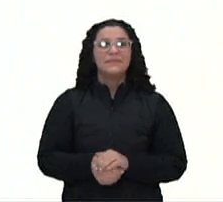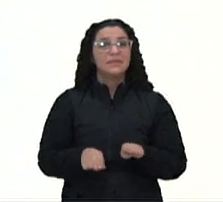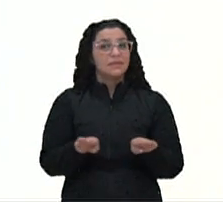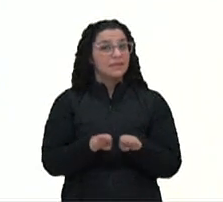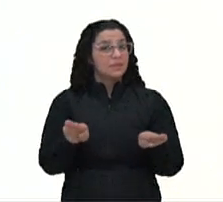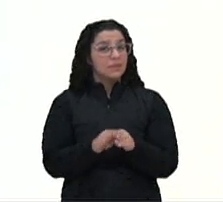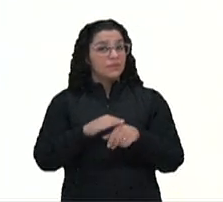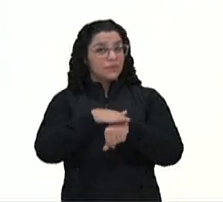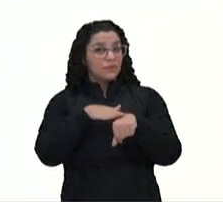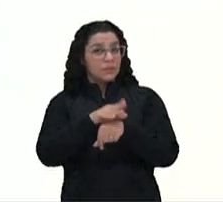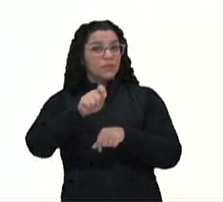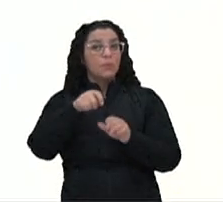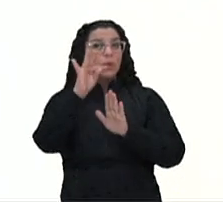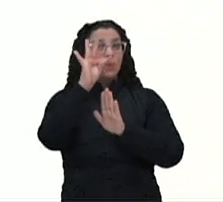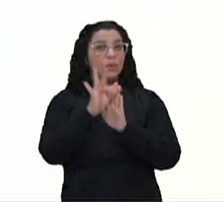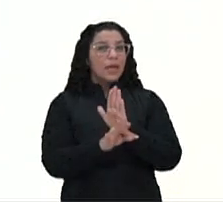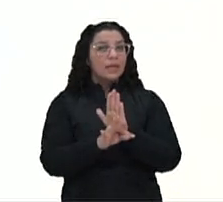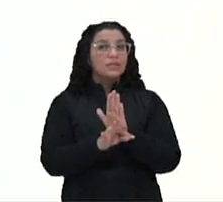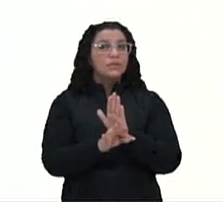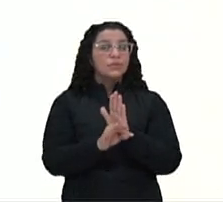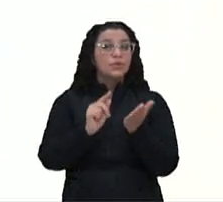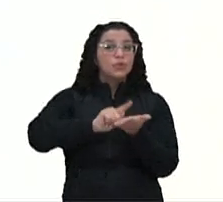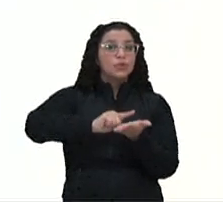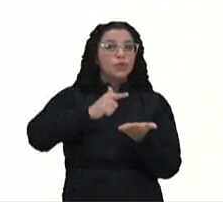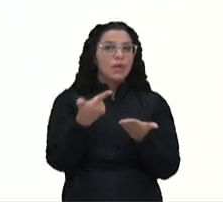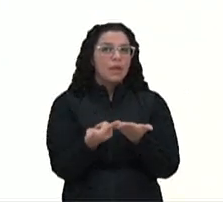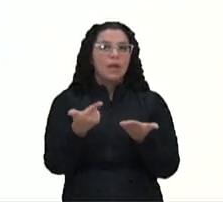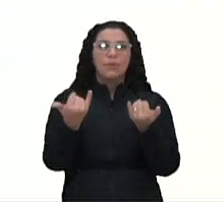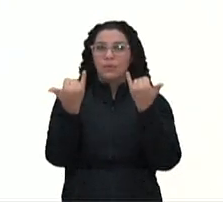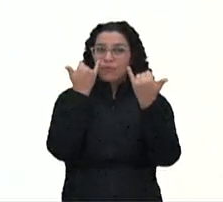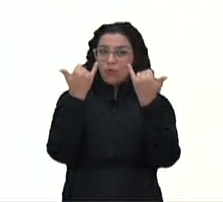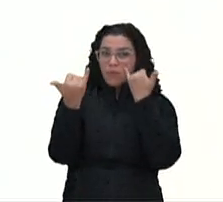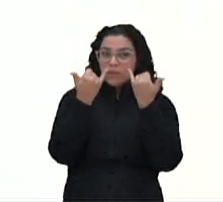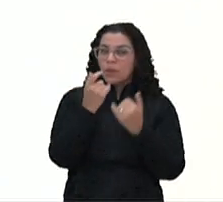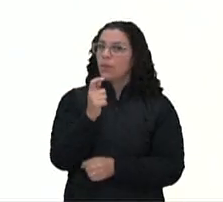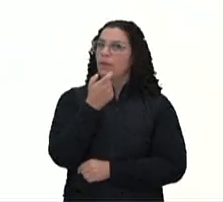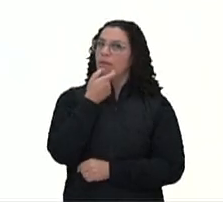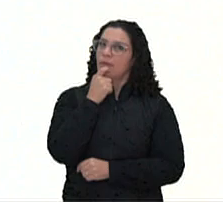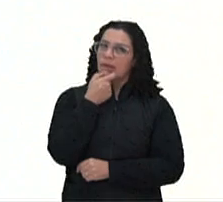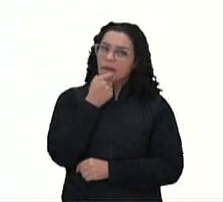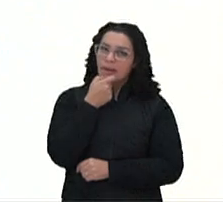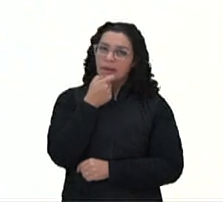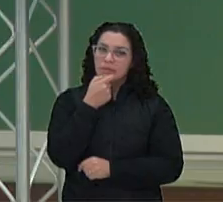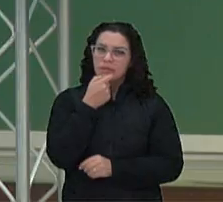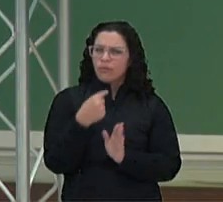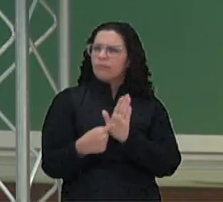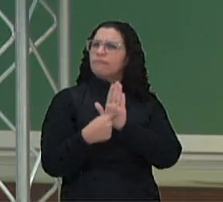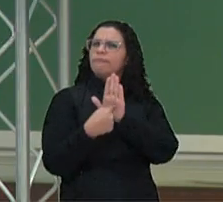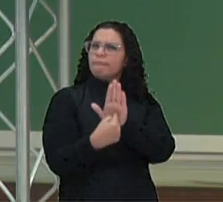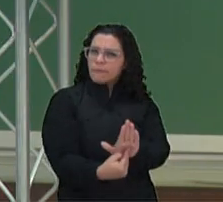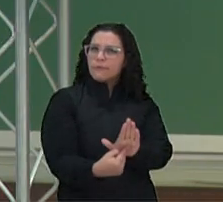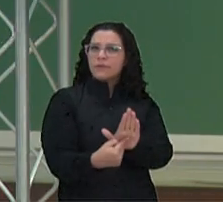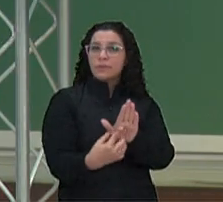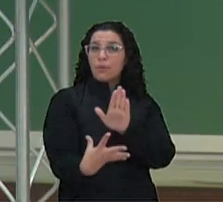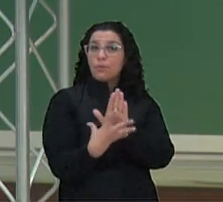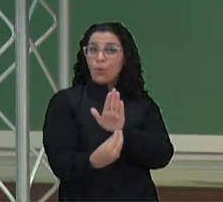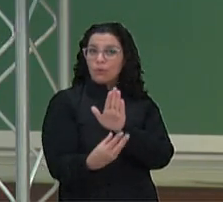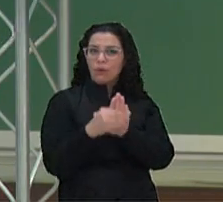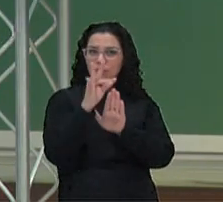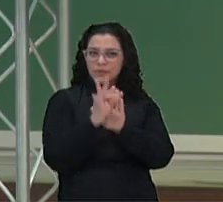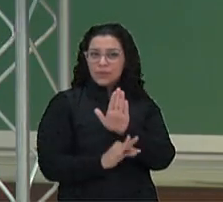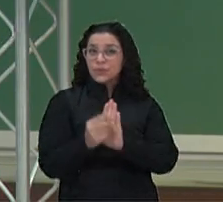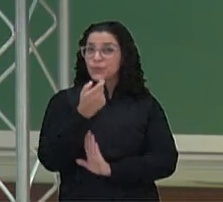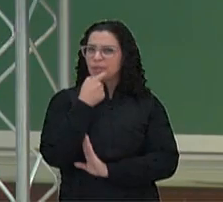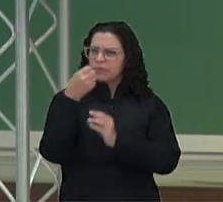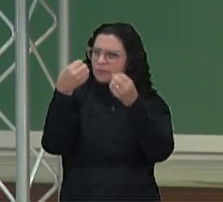pouco também sobre o texto jornalístico informativo em inglês, nós vamos ter um exemplo desse tipo de texto em inglês, mas eu vou